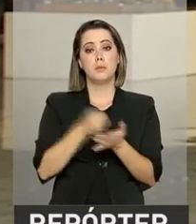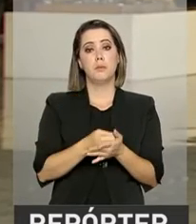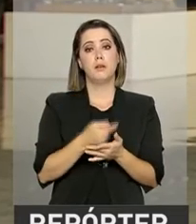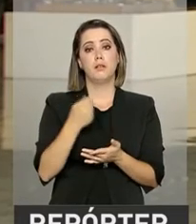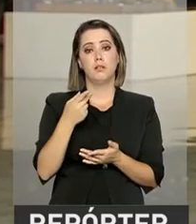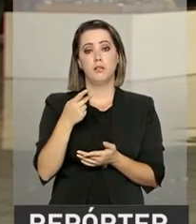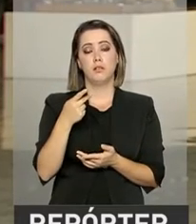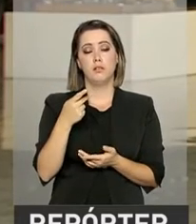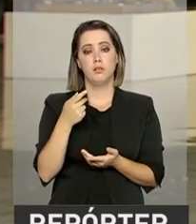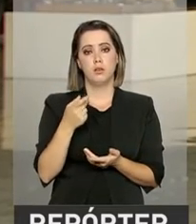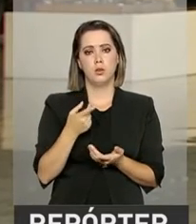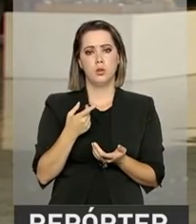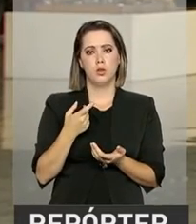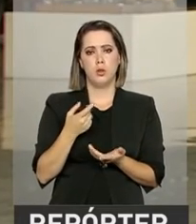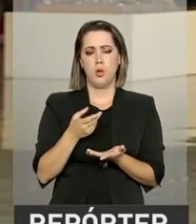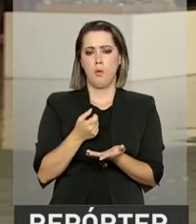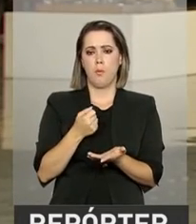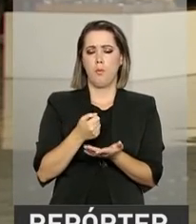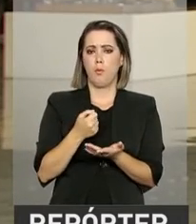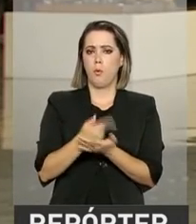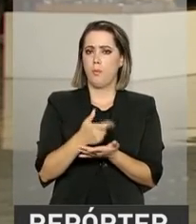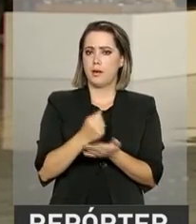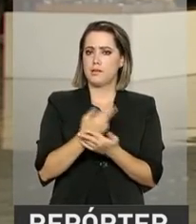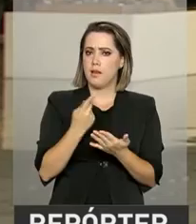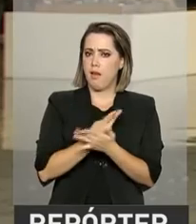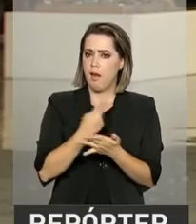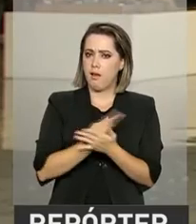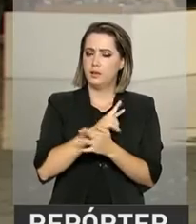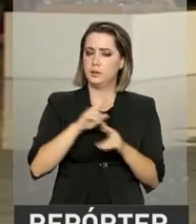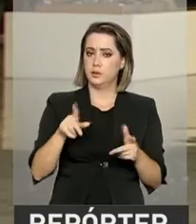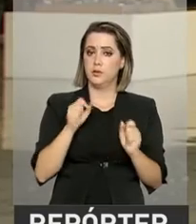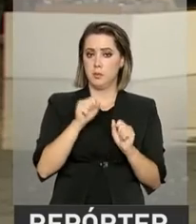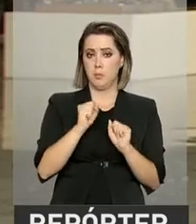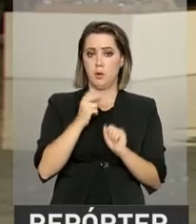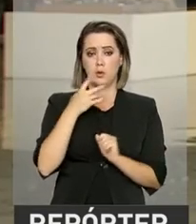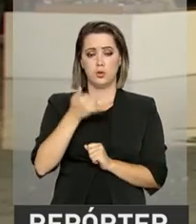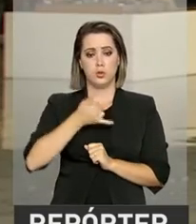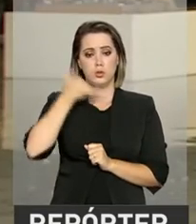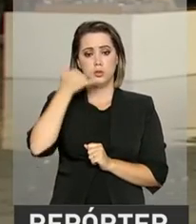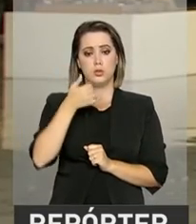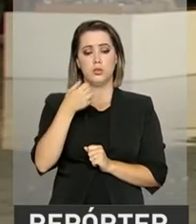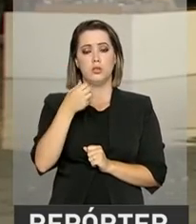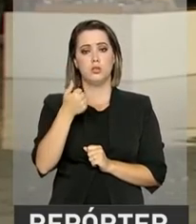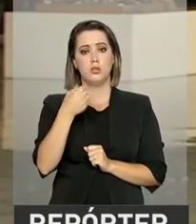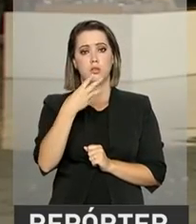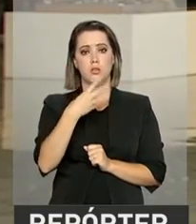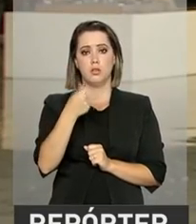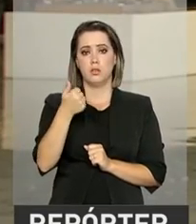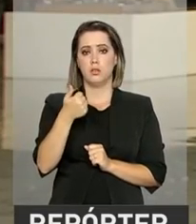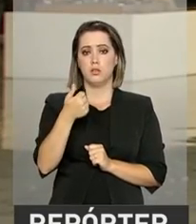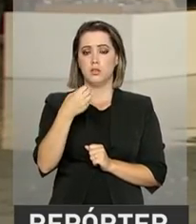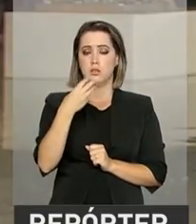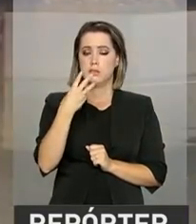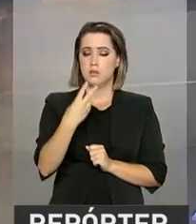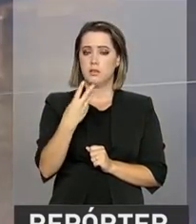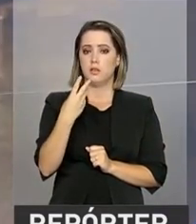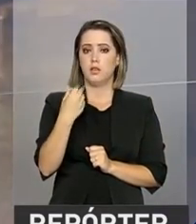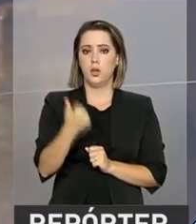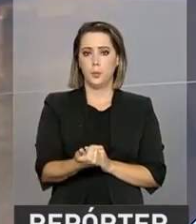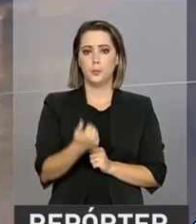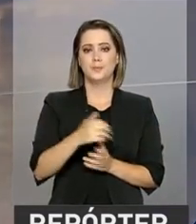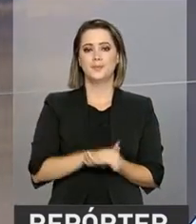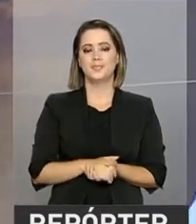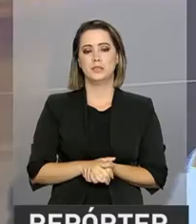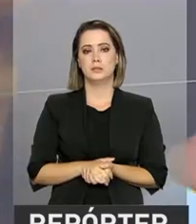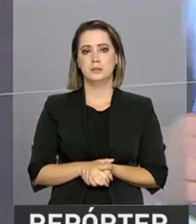telefone pré-pago. Para fazer qualquer reclamação, o usuário pode ligar de graça para o telefone 1331. Roberto? Tá certo,